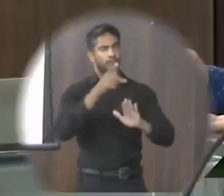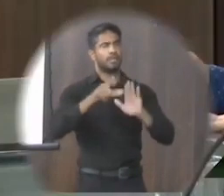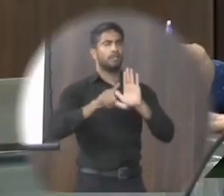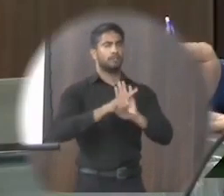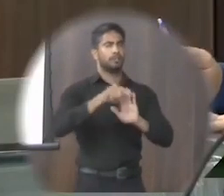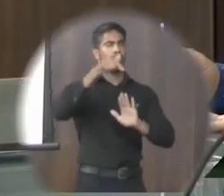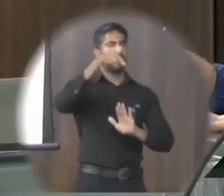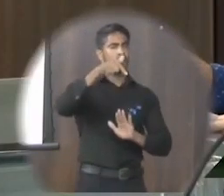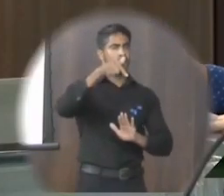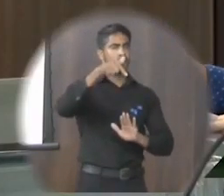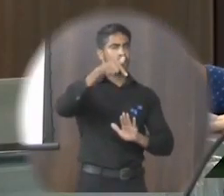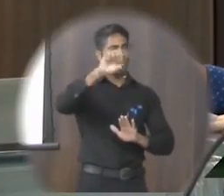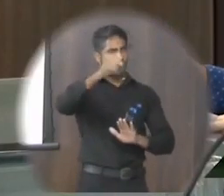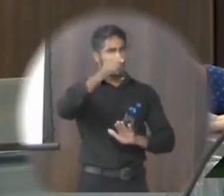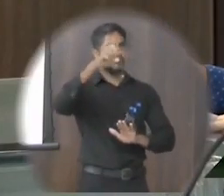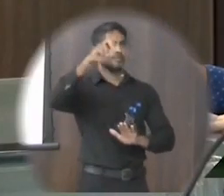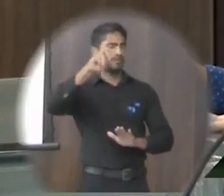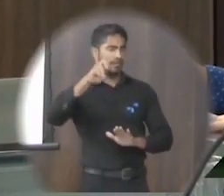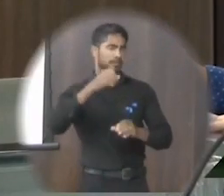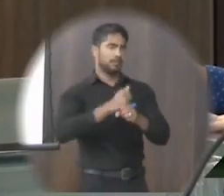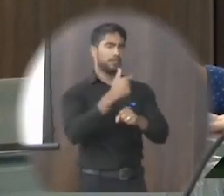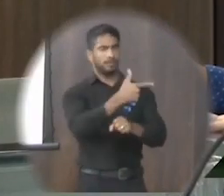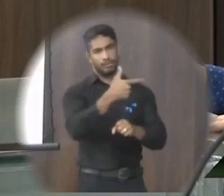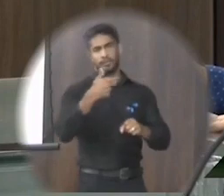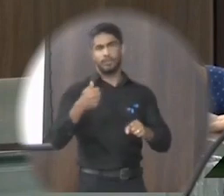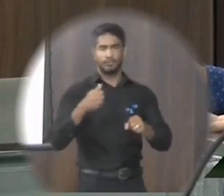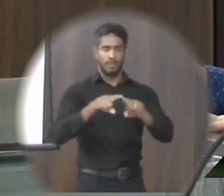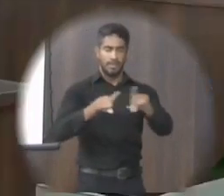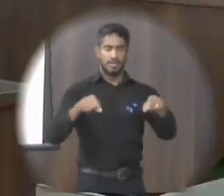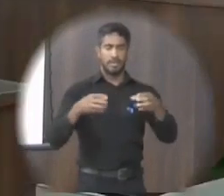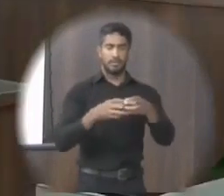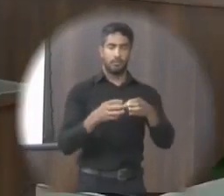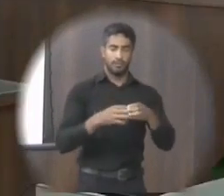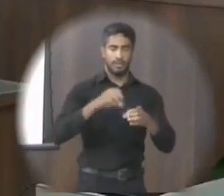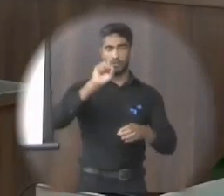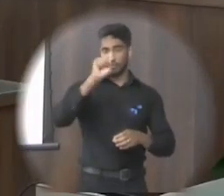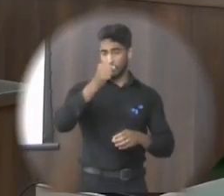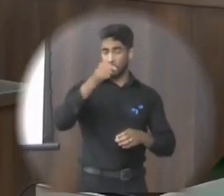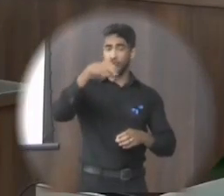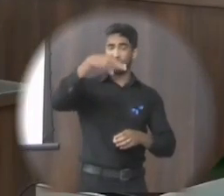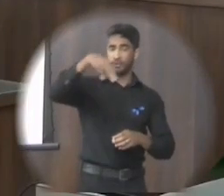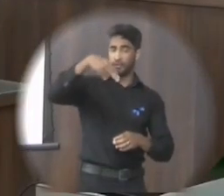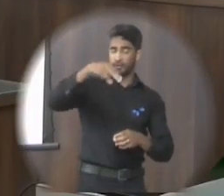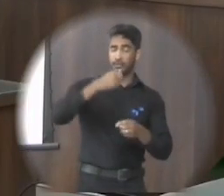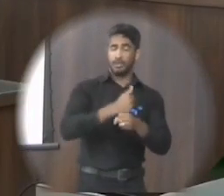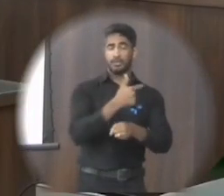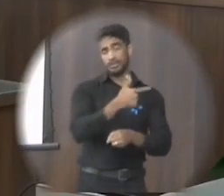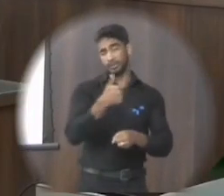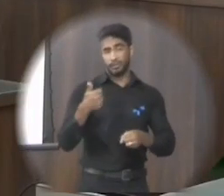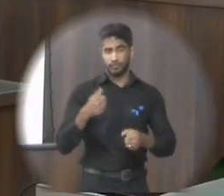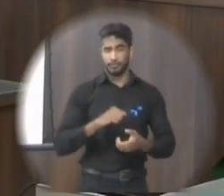lei 085-2021. Sala das Comissões, 8 de novembro de 2021.